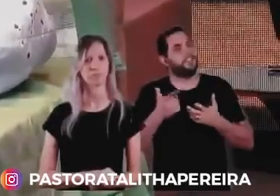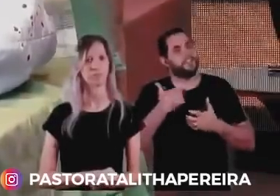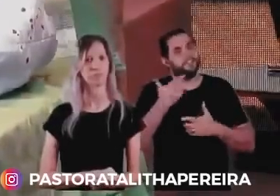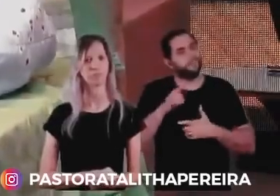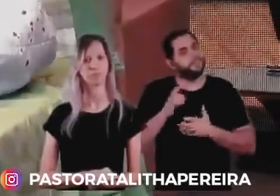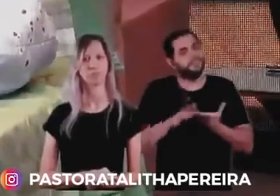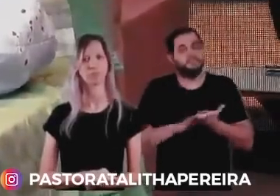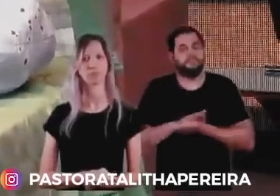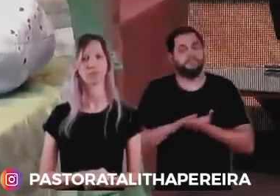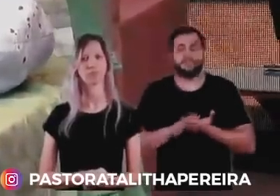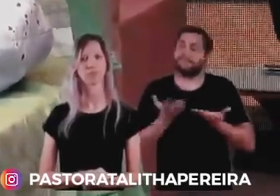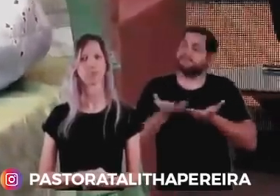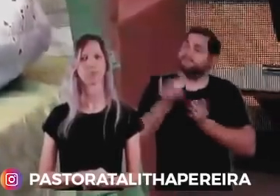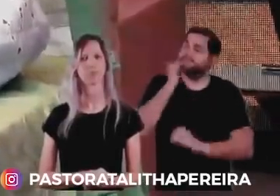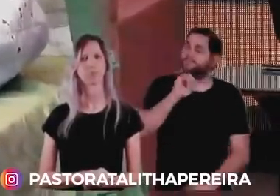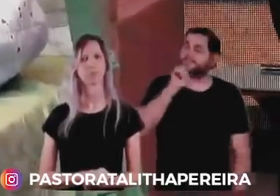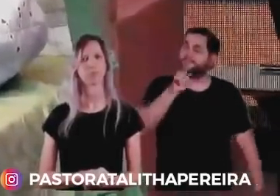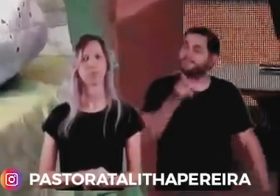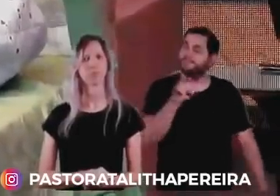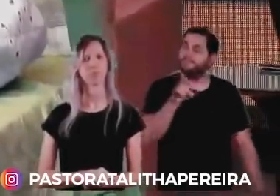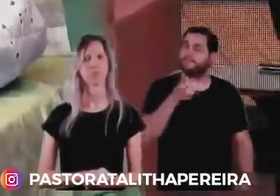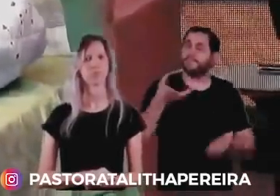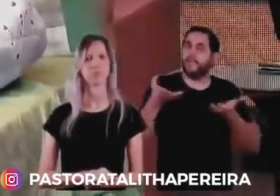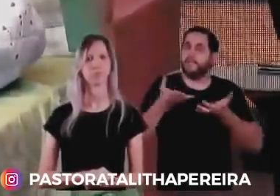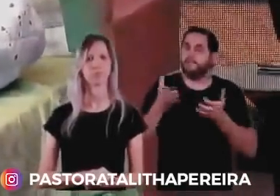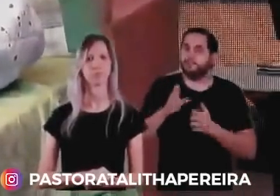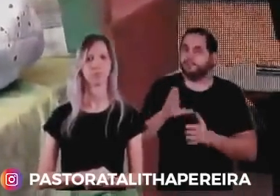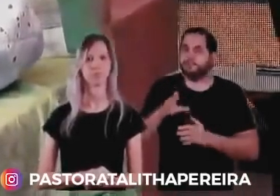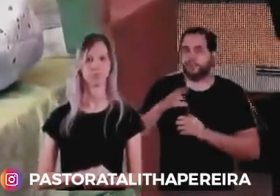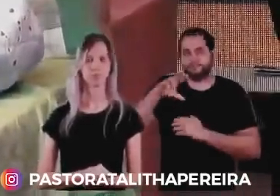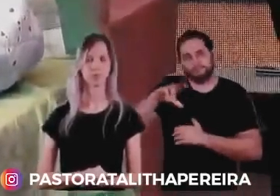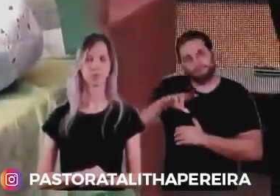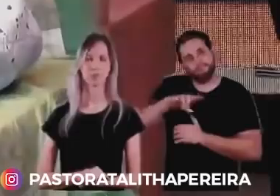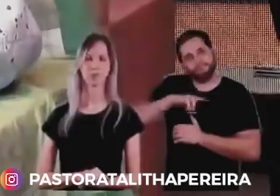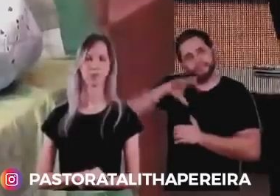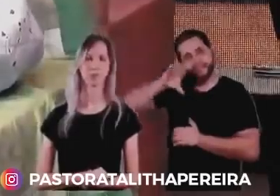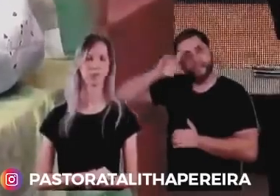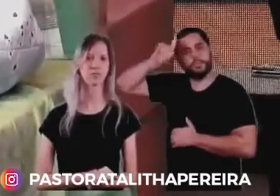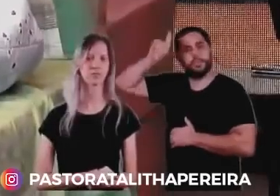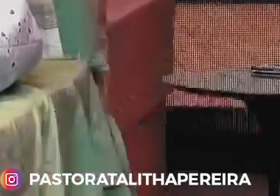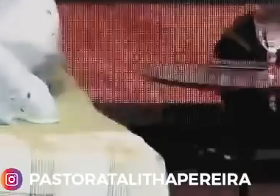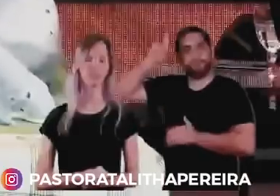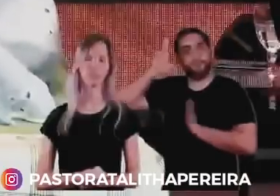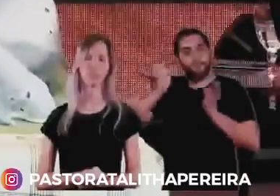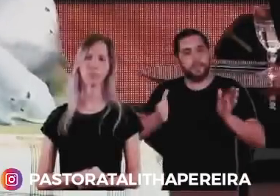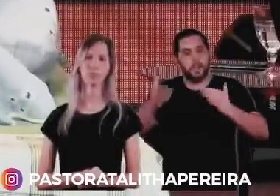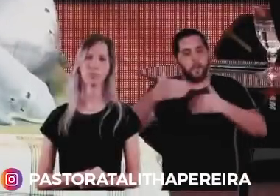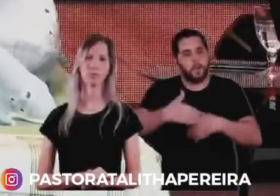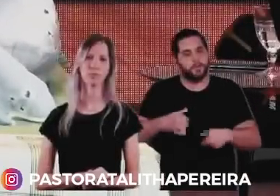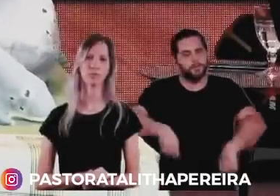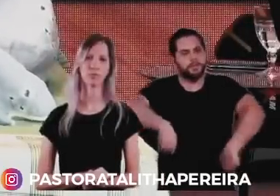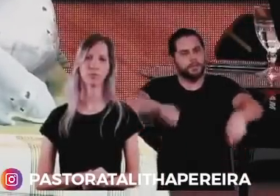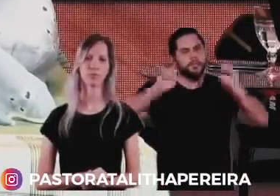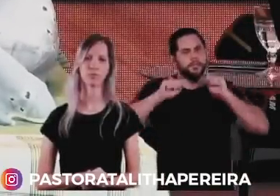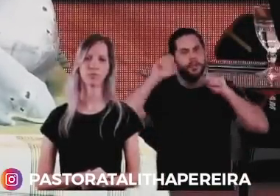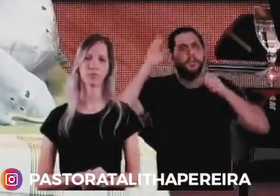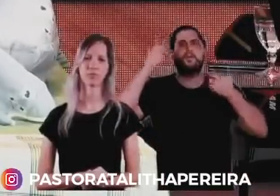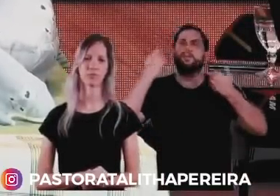funcionar. Eu queria falar com você sobre um momento de intimidade com Deus. O seu quarto, embaixo de um lençol. Gente, você já